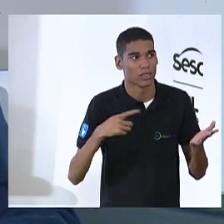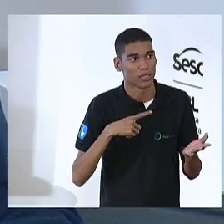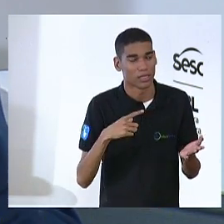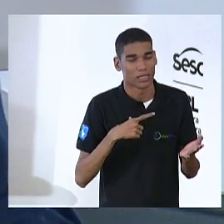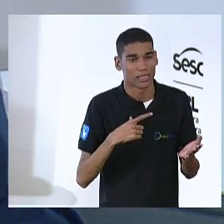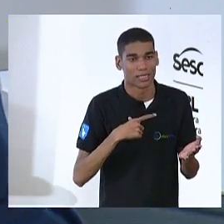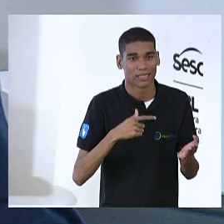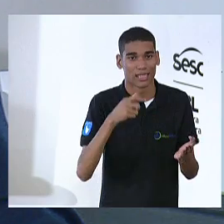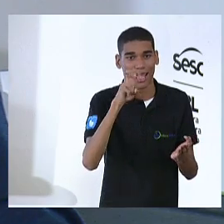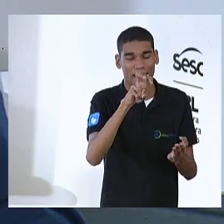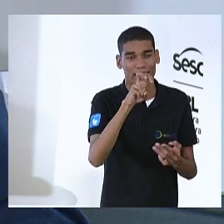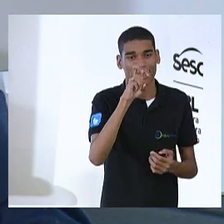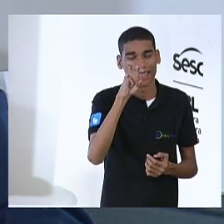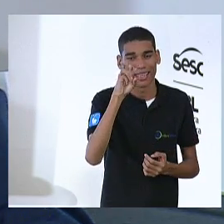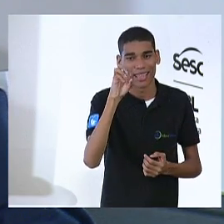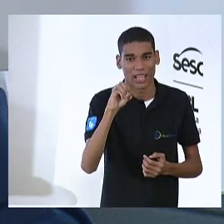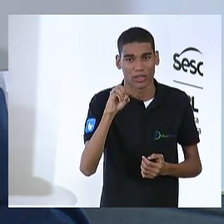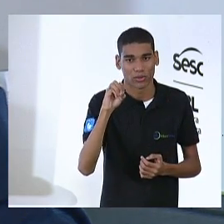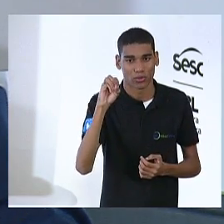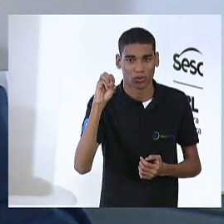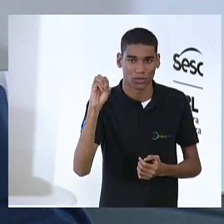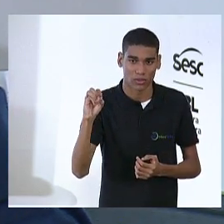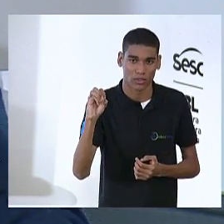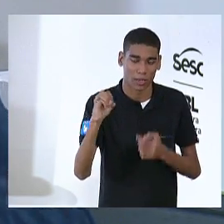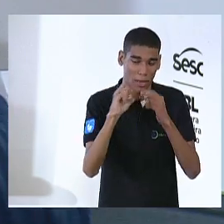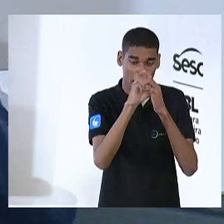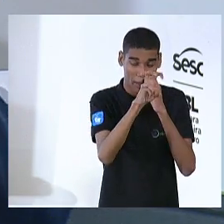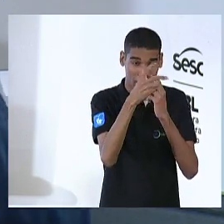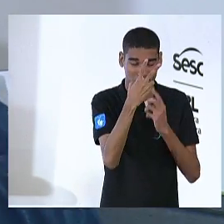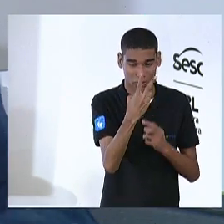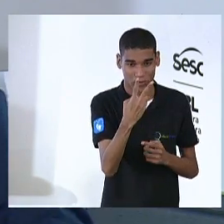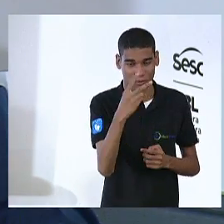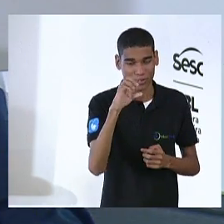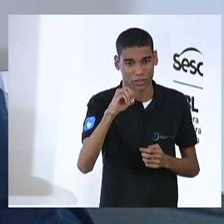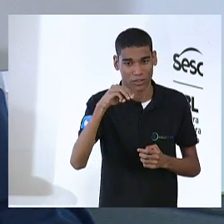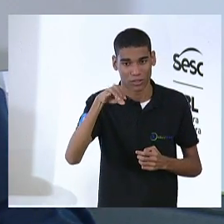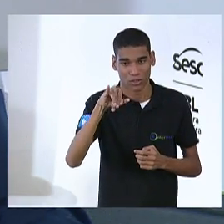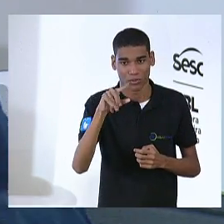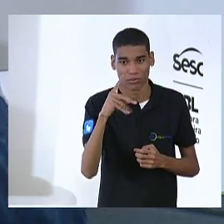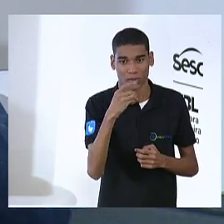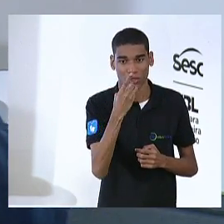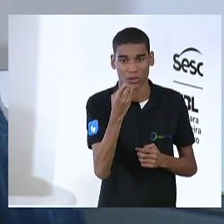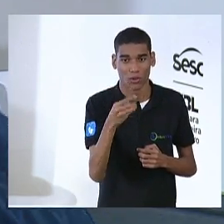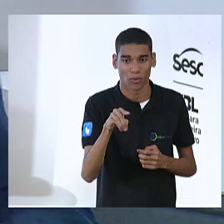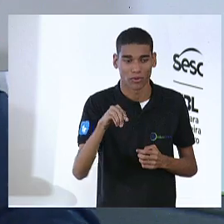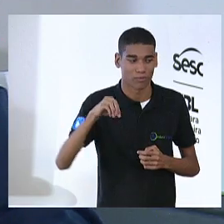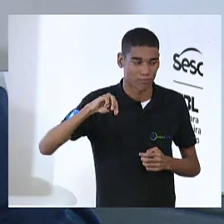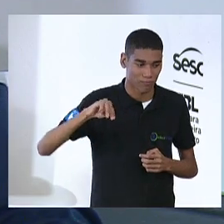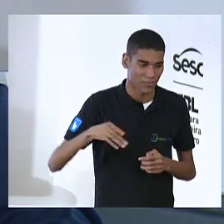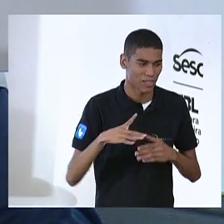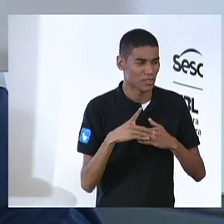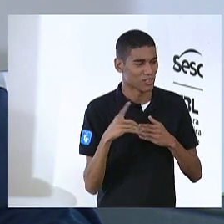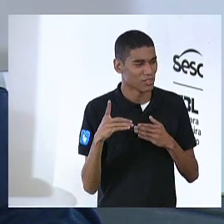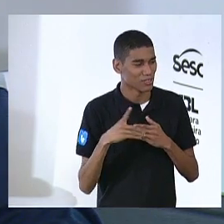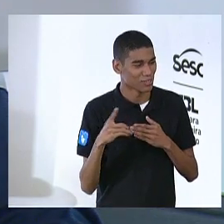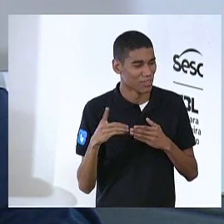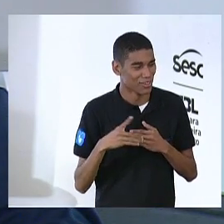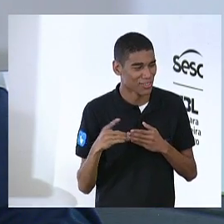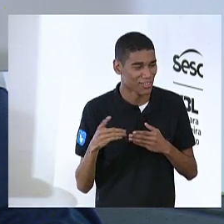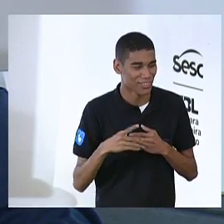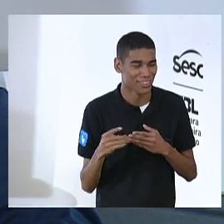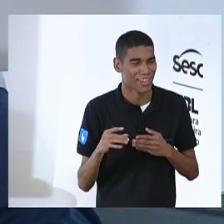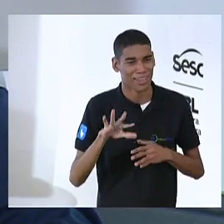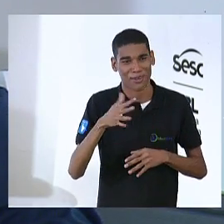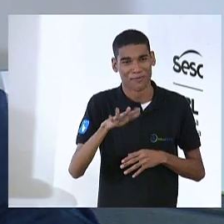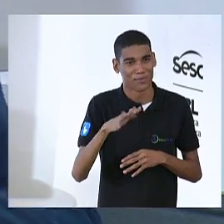bilhões de dólares, bi. Isso dá um pouco mais de um trilhão de reais, o que dá mais ou menos 25% do